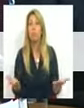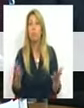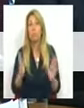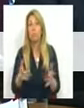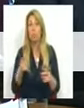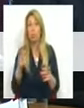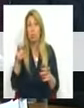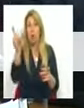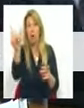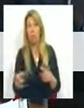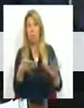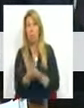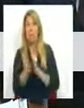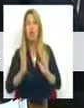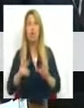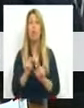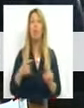Banif?